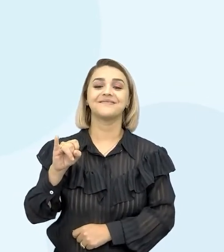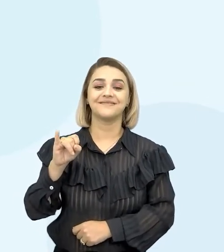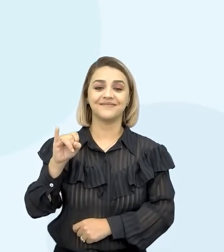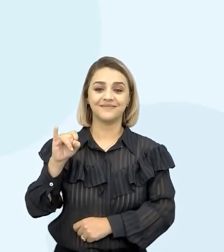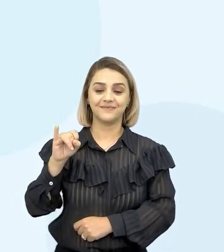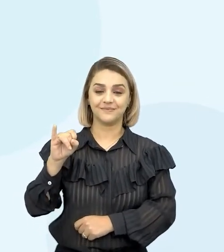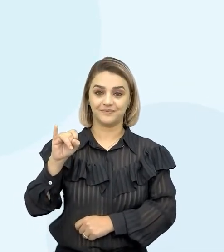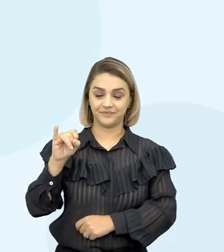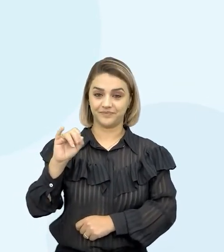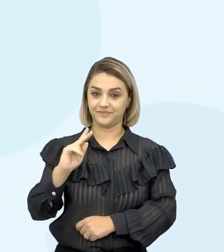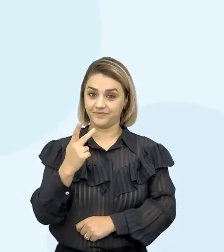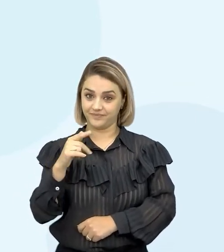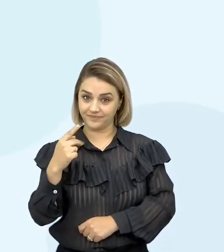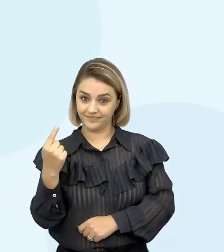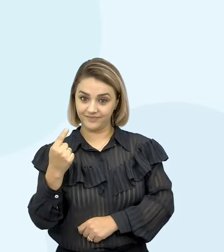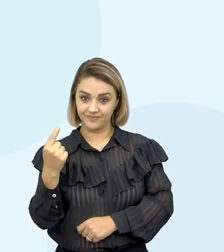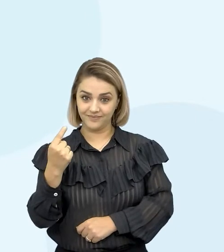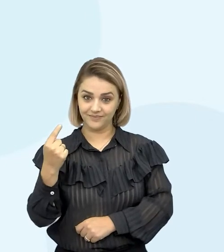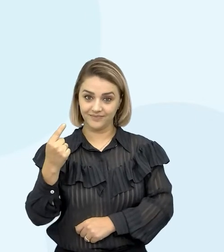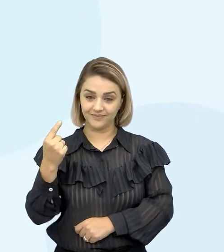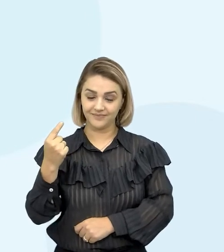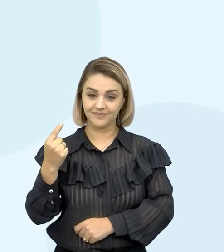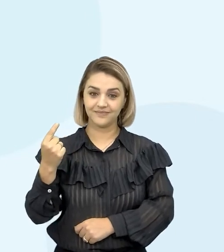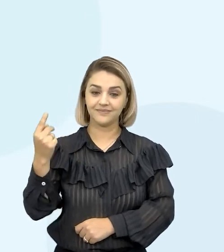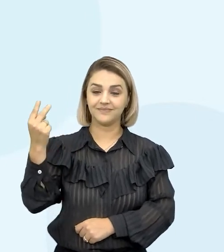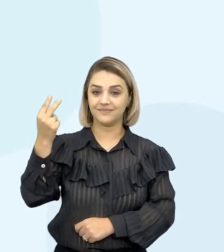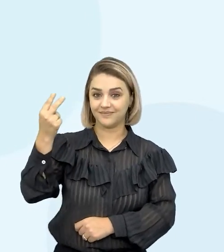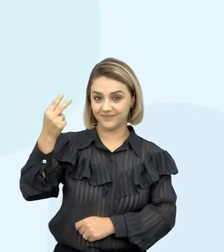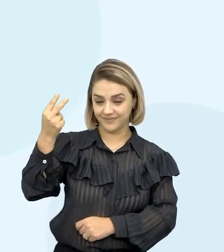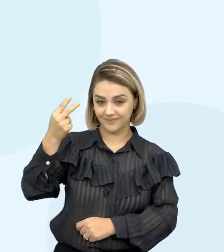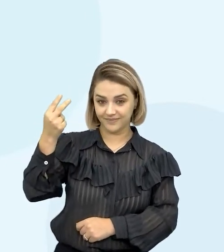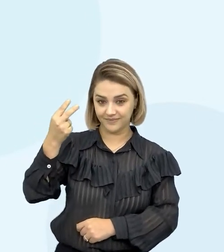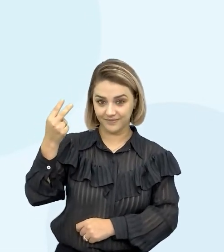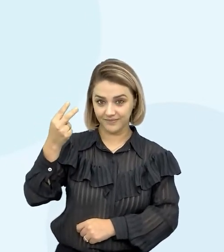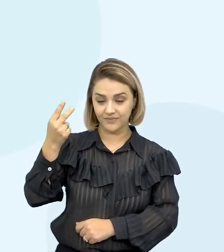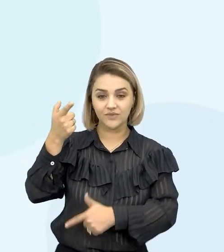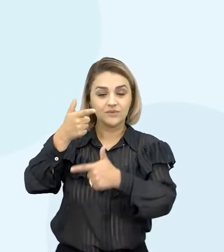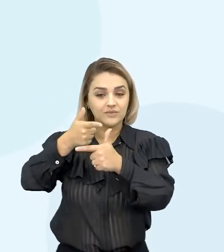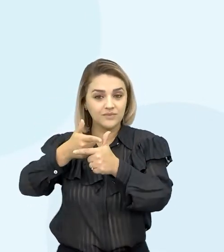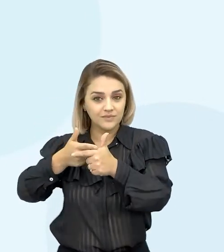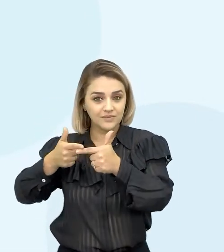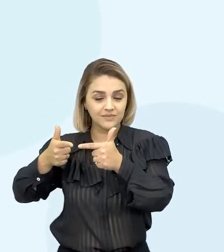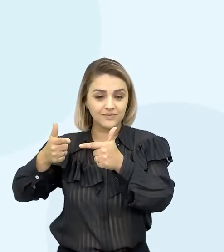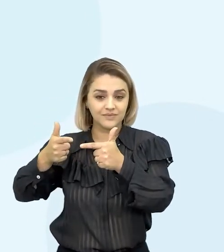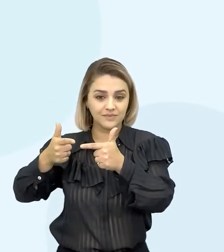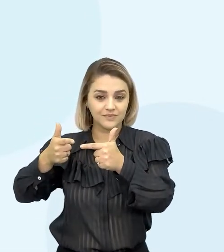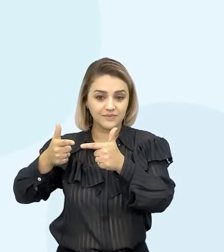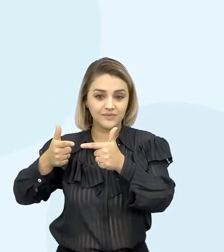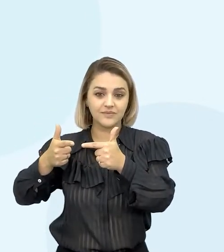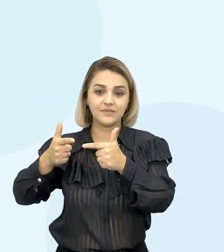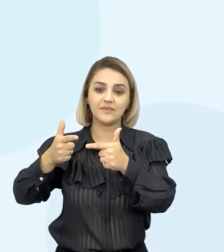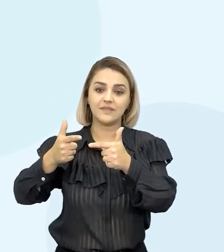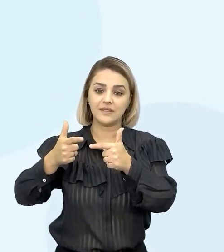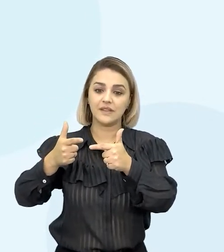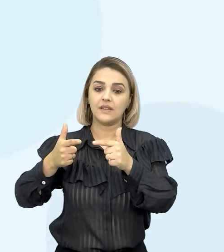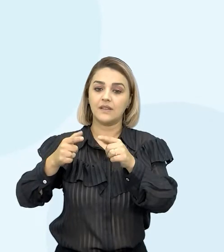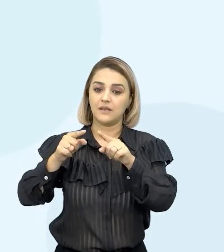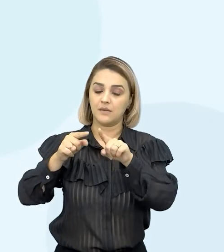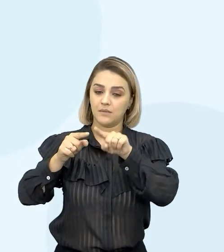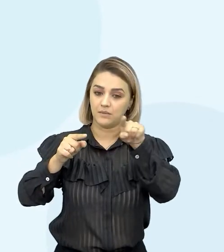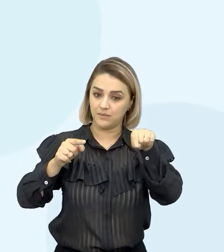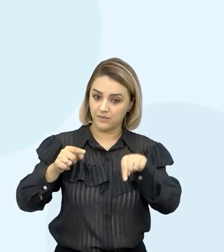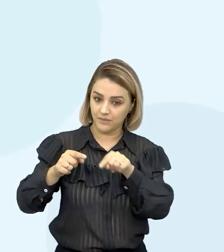elevado ao quadrado, que é esse número que está aqui na frente, dividido pela concentração